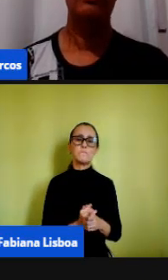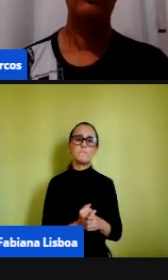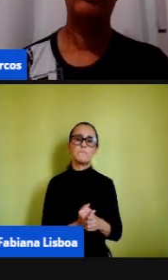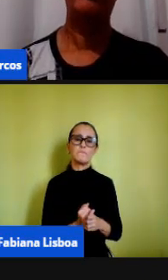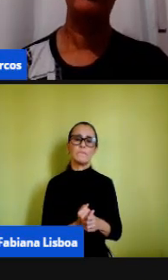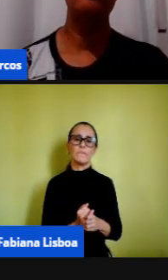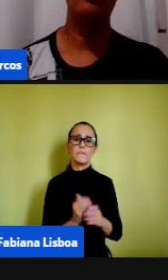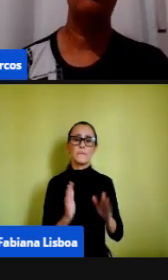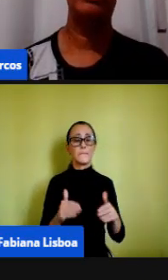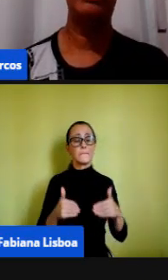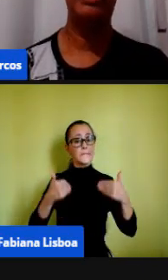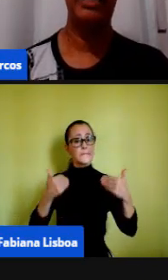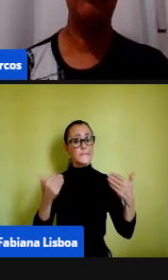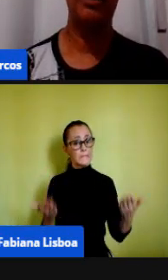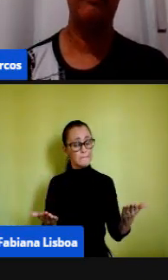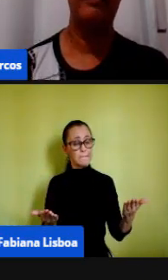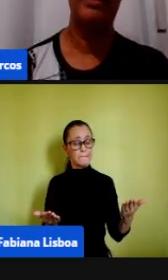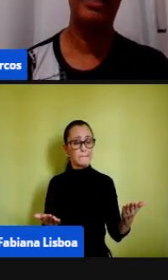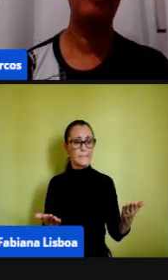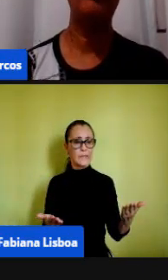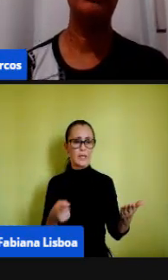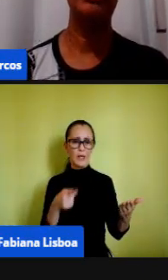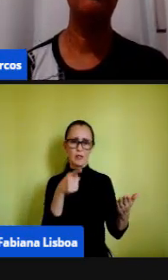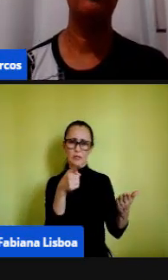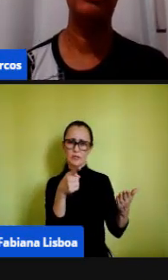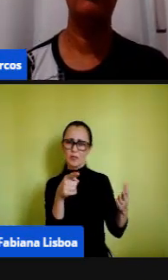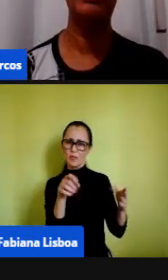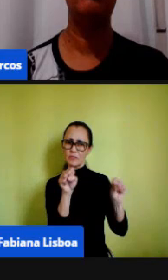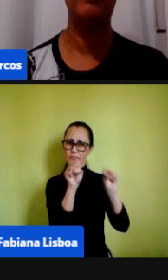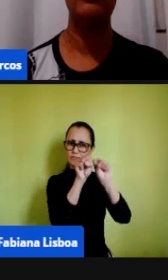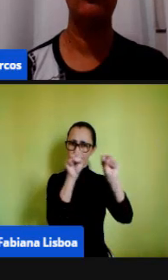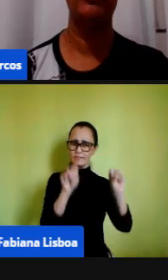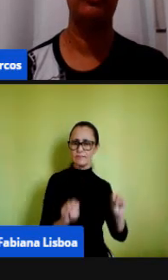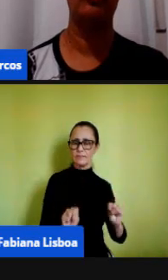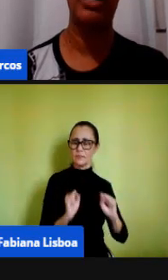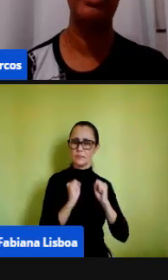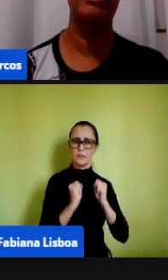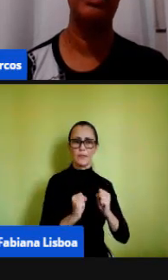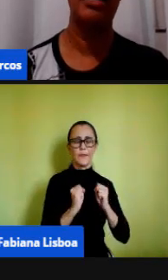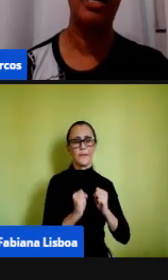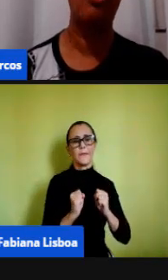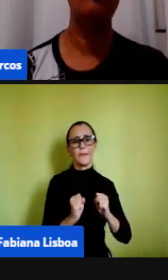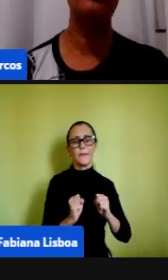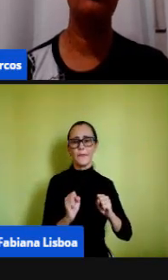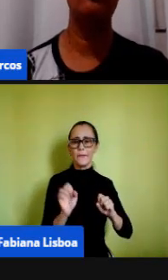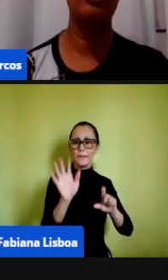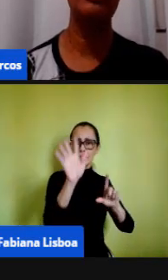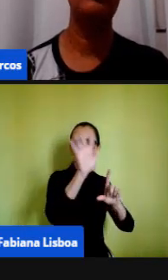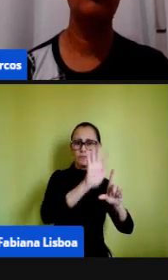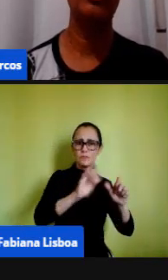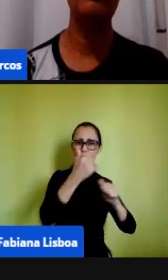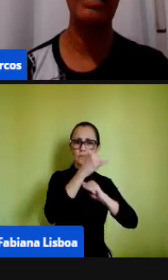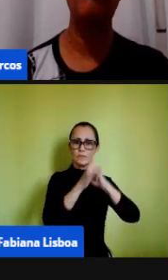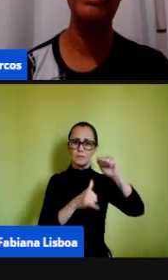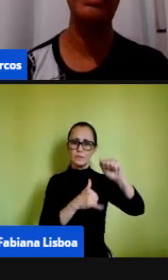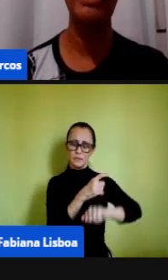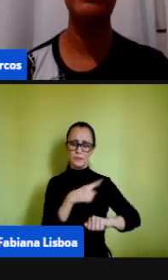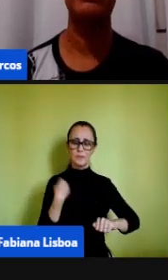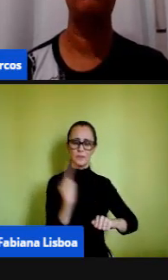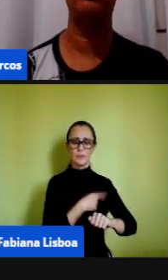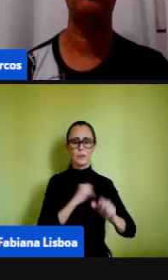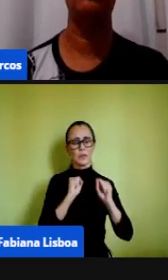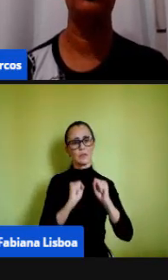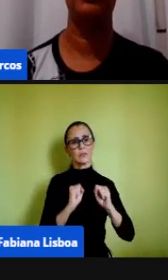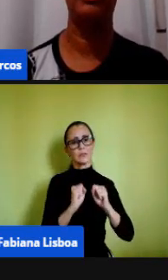Bem, esse nosso sistema é possível elaborar espaços virtuais aonde nós podemos